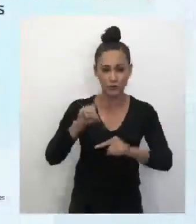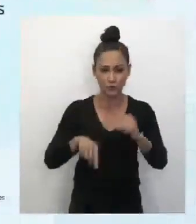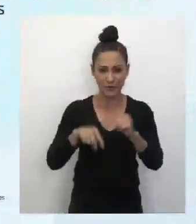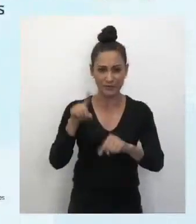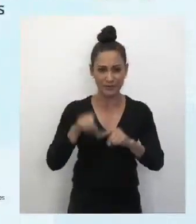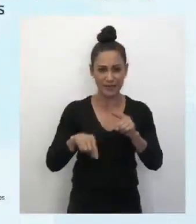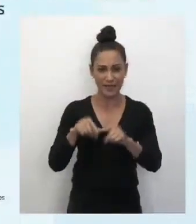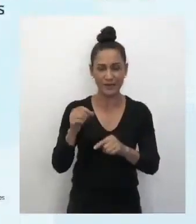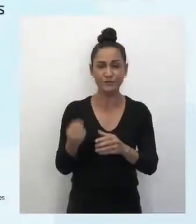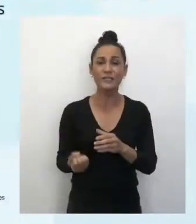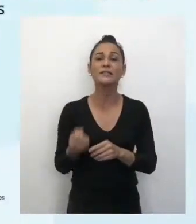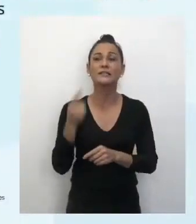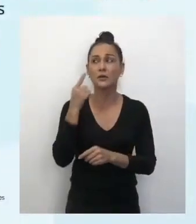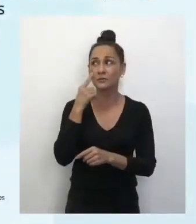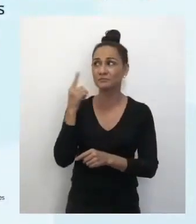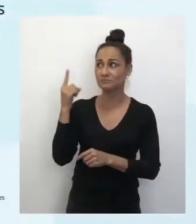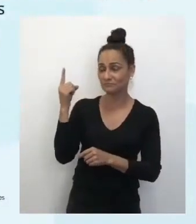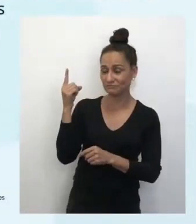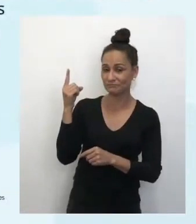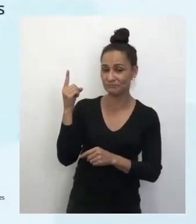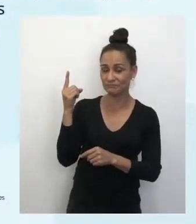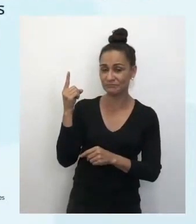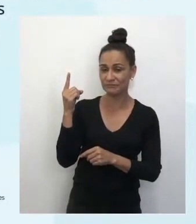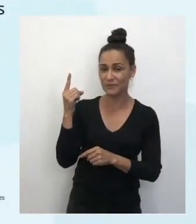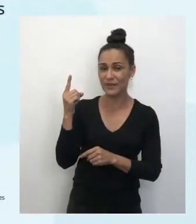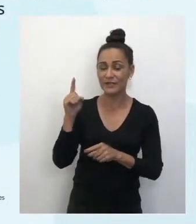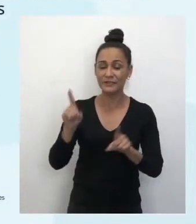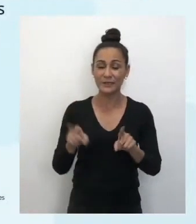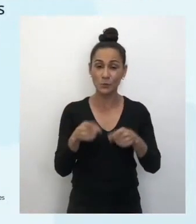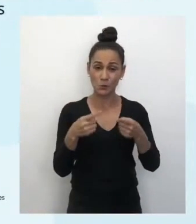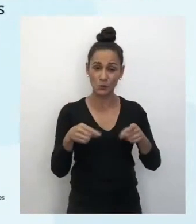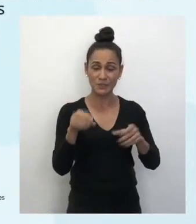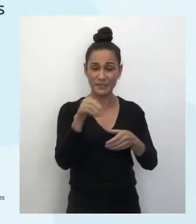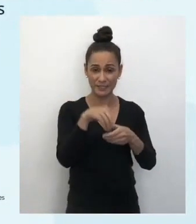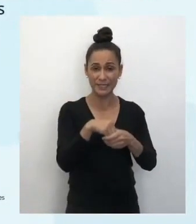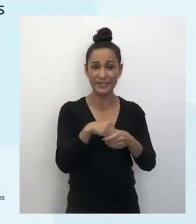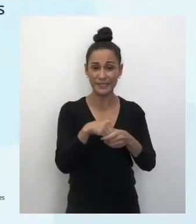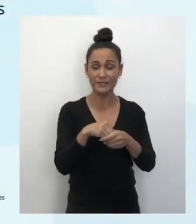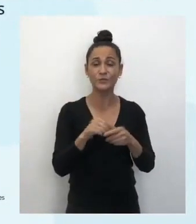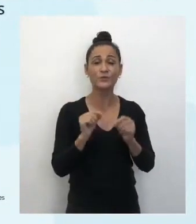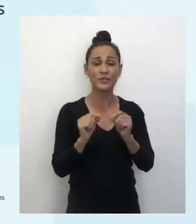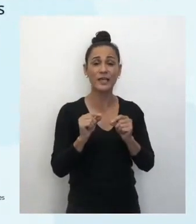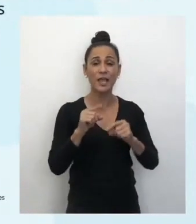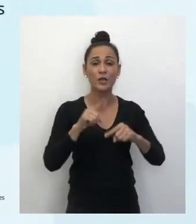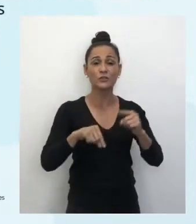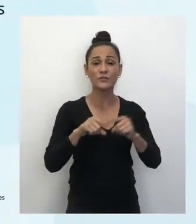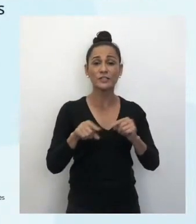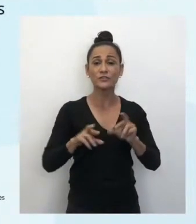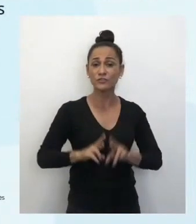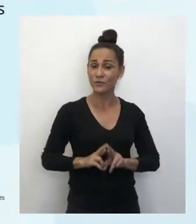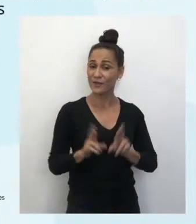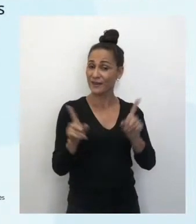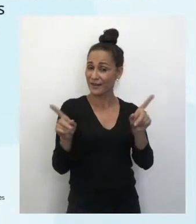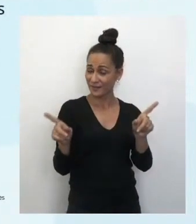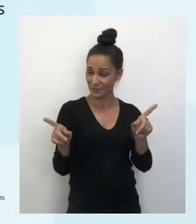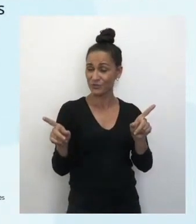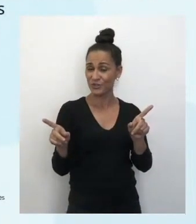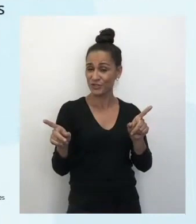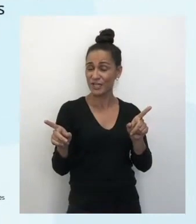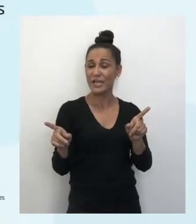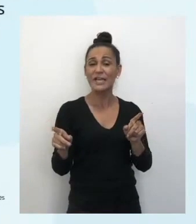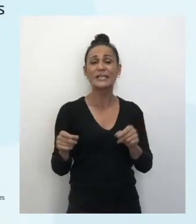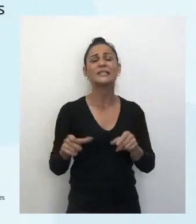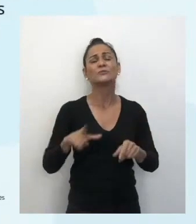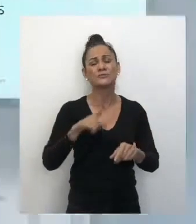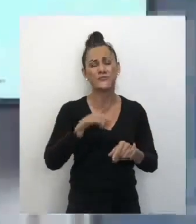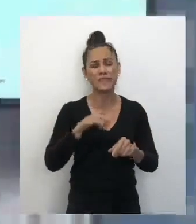inusitados na criação da matéria sonora, né, da música, tá? Com o uso aí de instrumentos musicais não convencionais, por exemplo. Então,